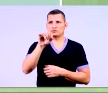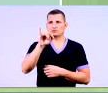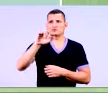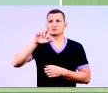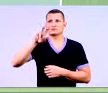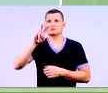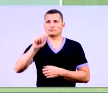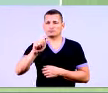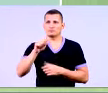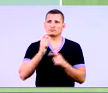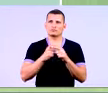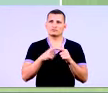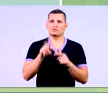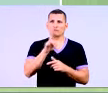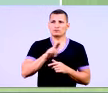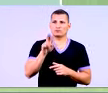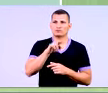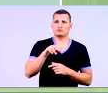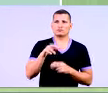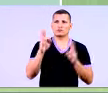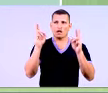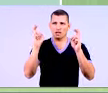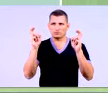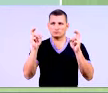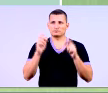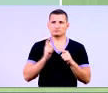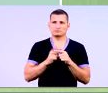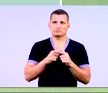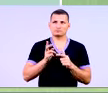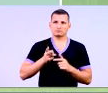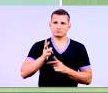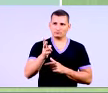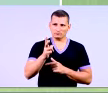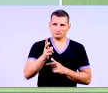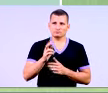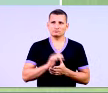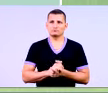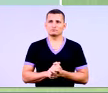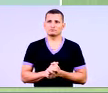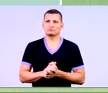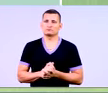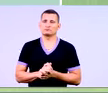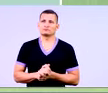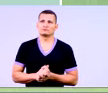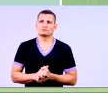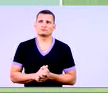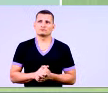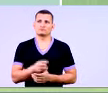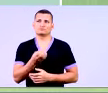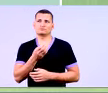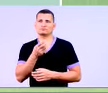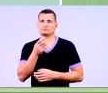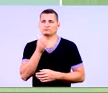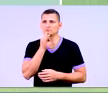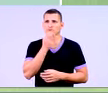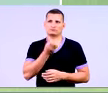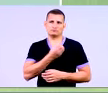porque eu estou usando aspas sempre que estiver falando de número inteiro